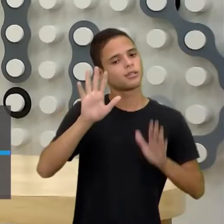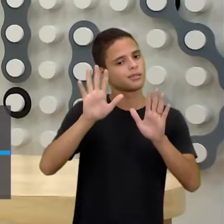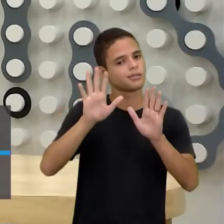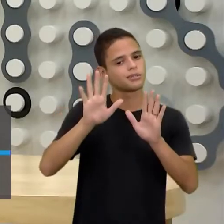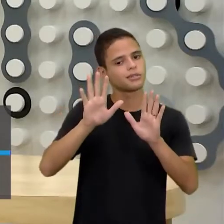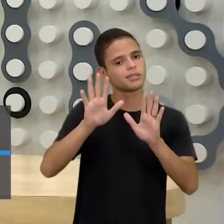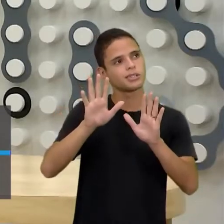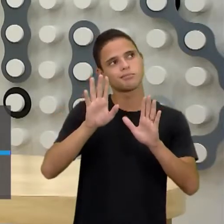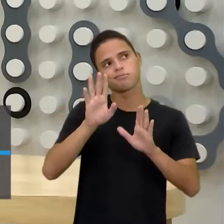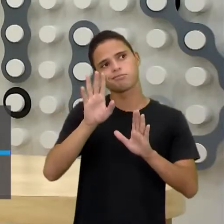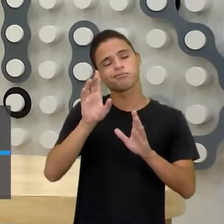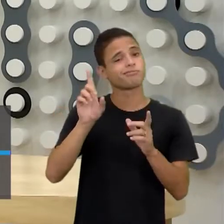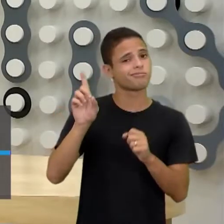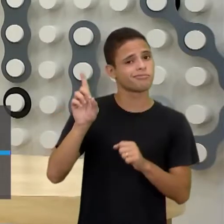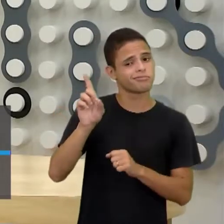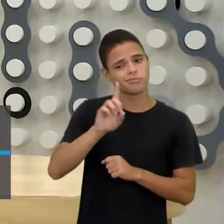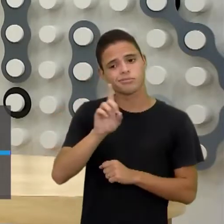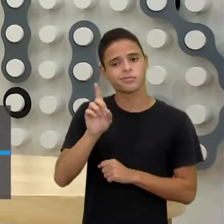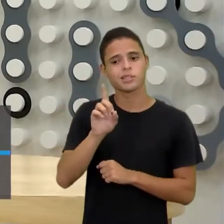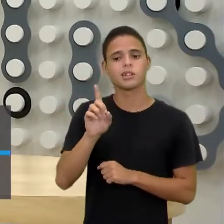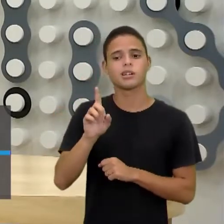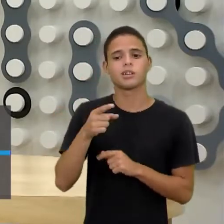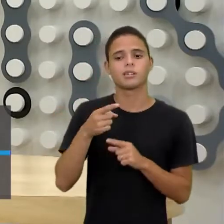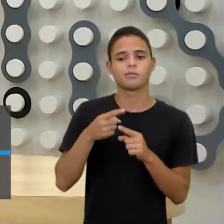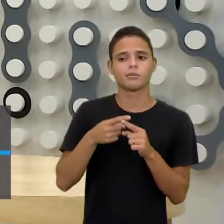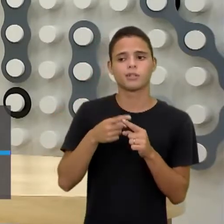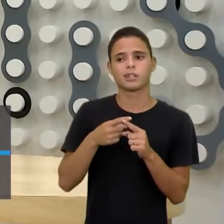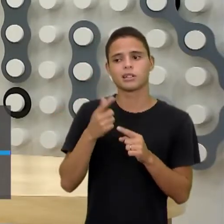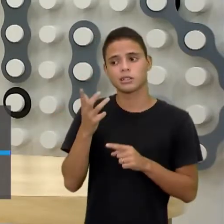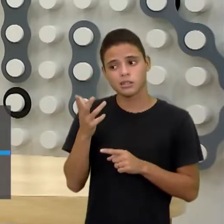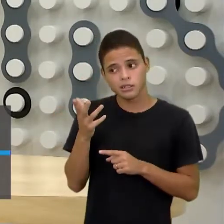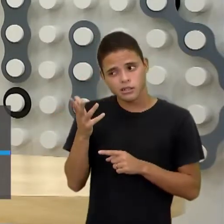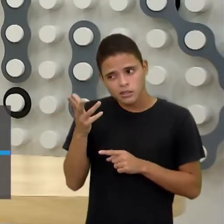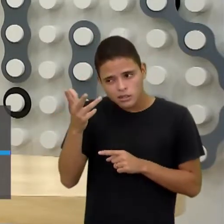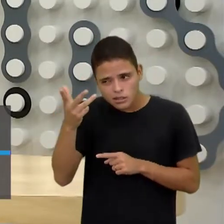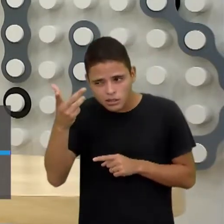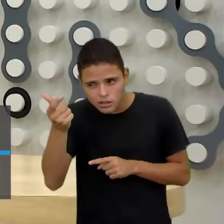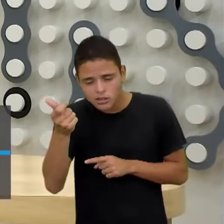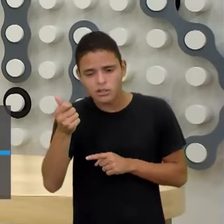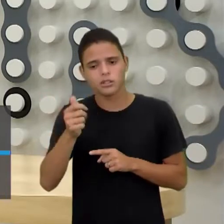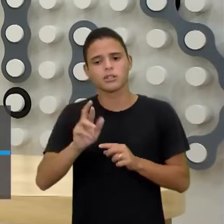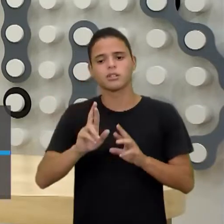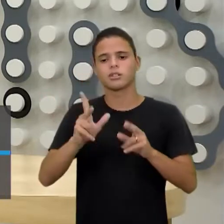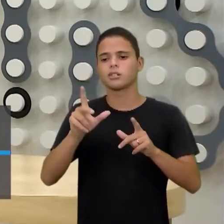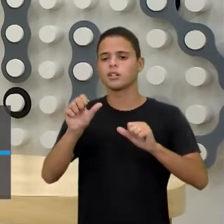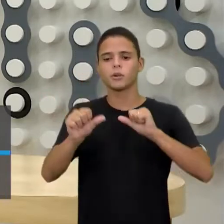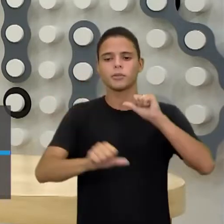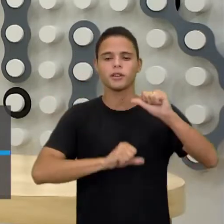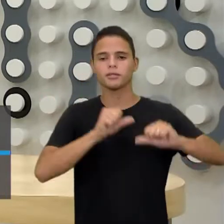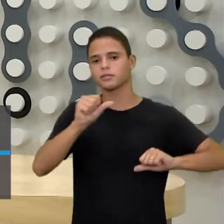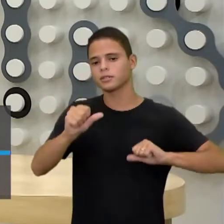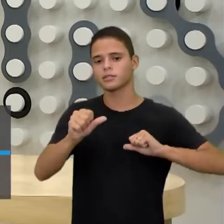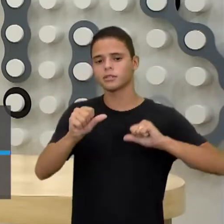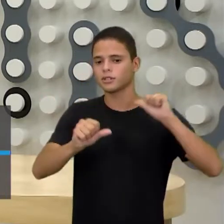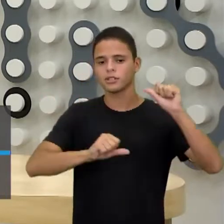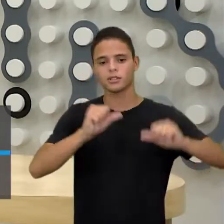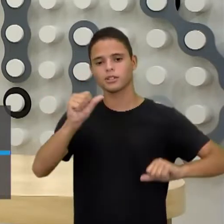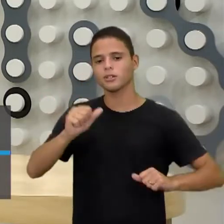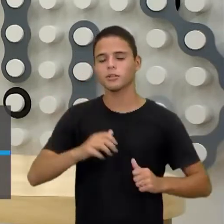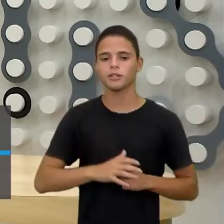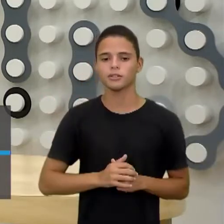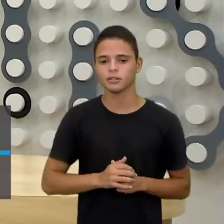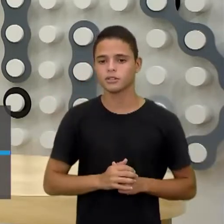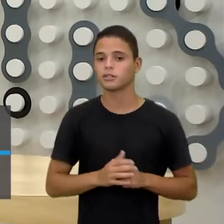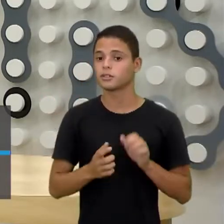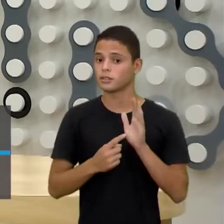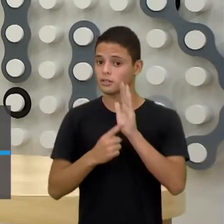que não, você não manipula com argumentos, você manipula de outras formas, né? Se você apresentar fatos,